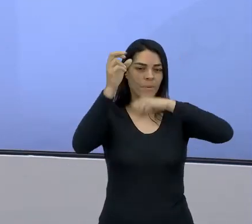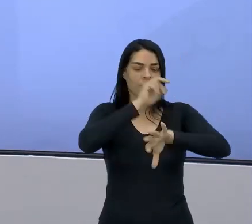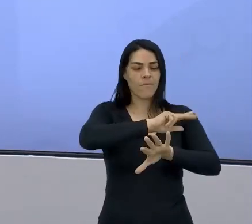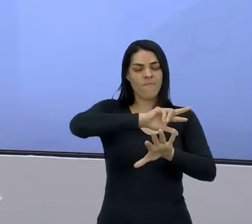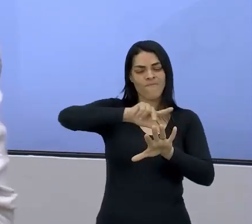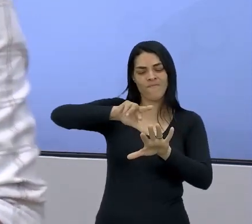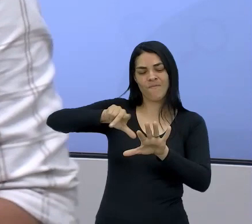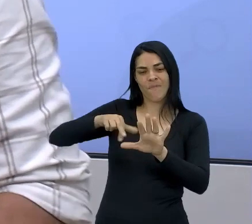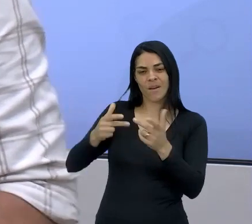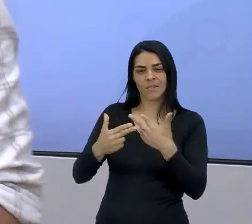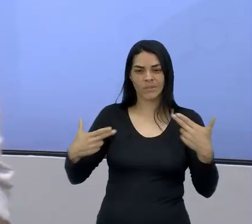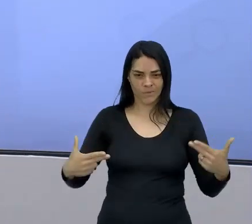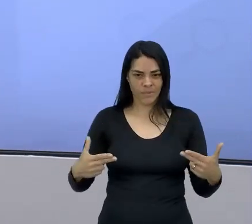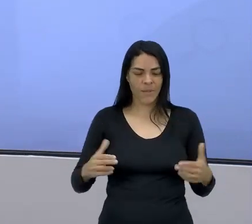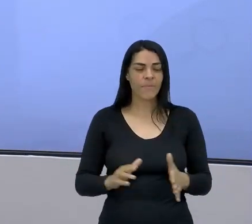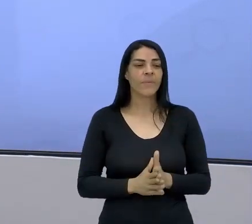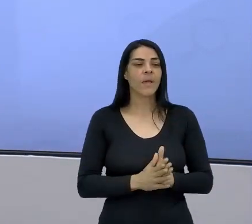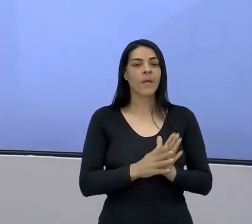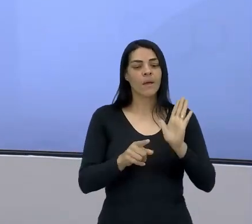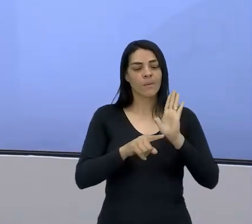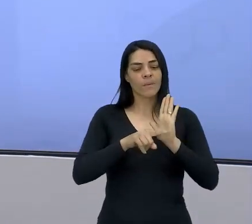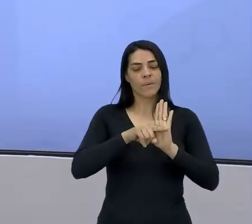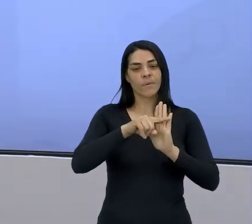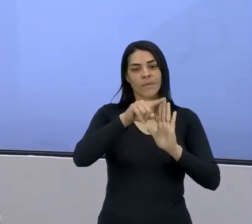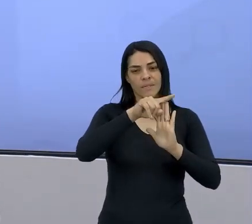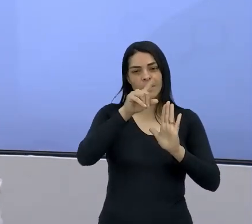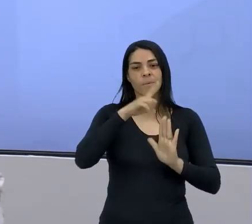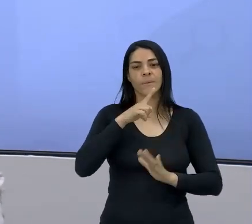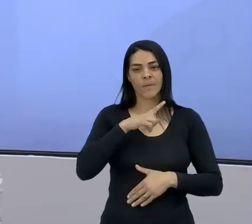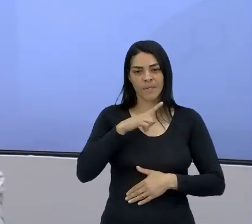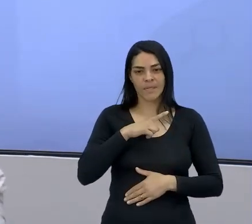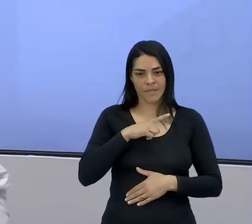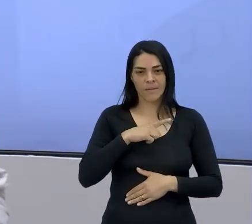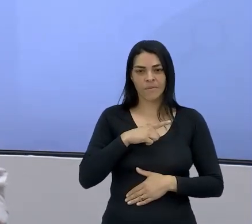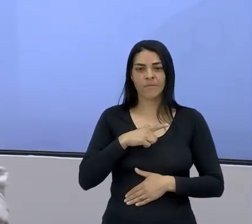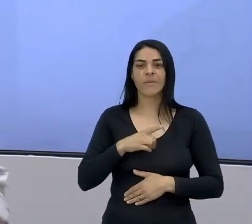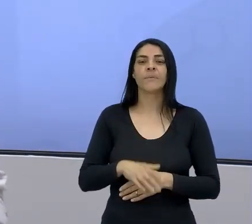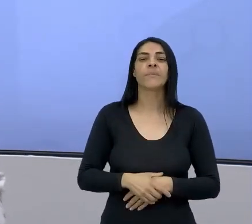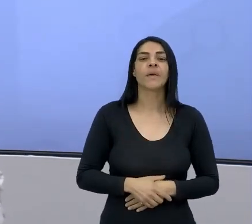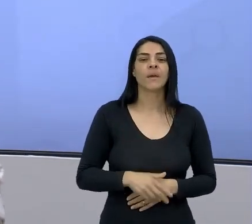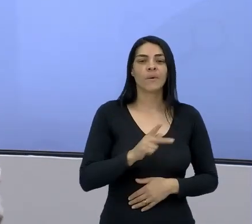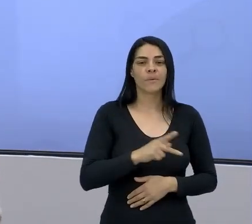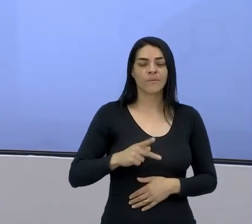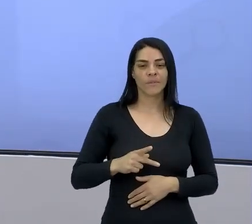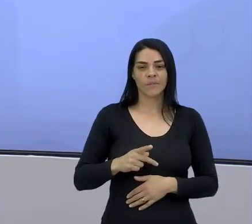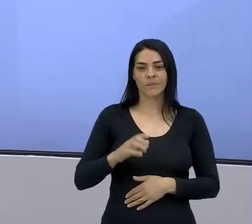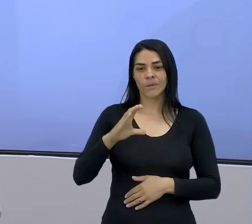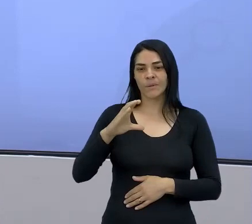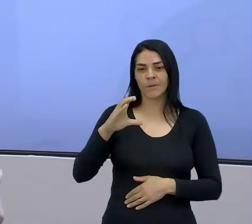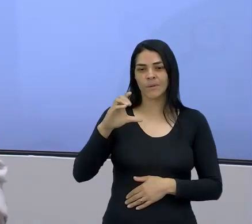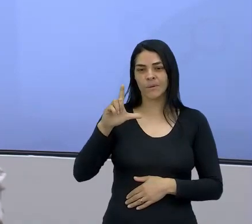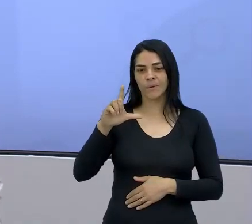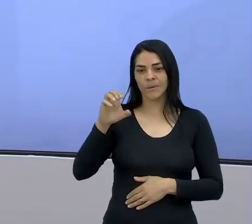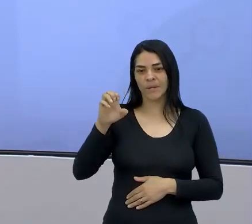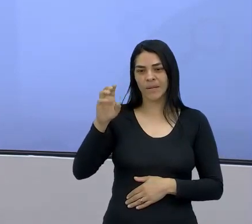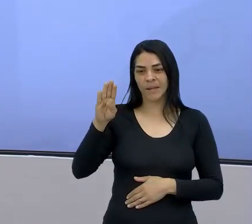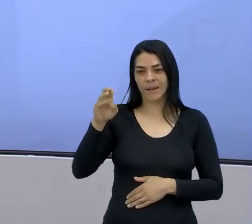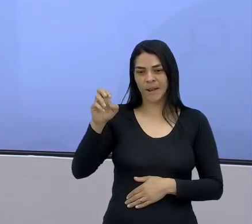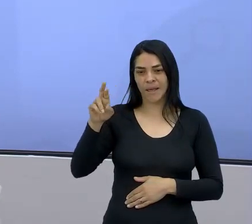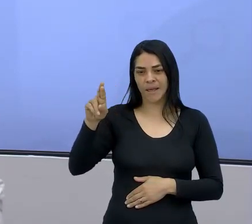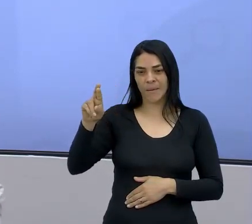de programação, a gente teve a presença do professor Kleber, de História, que também é formado